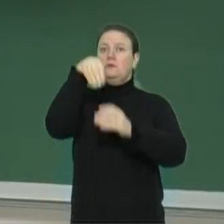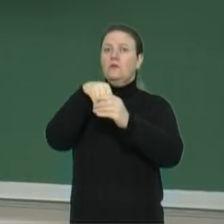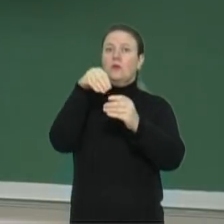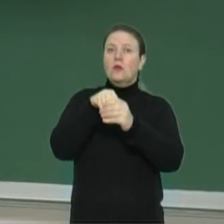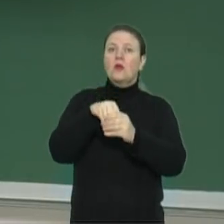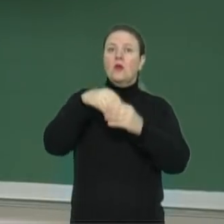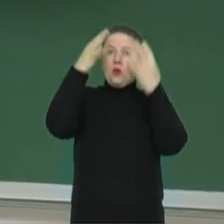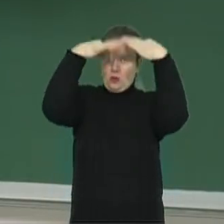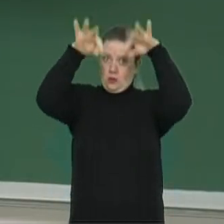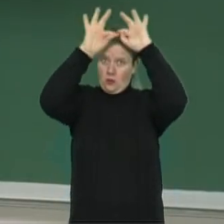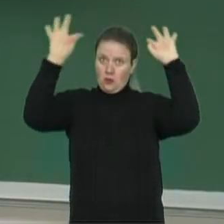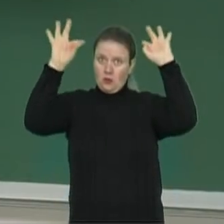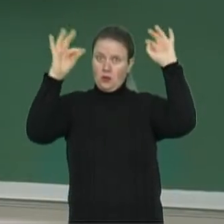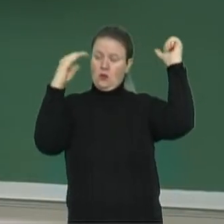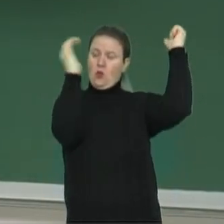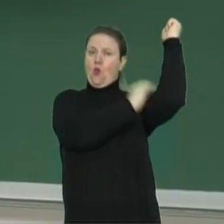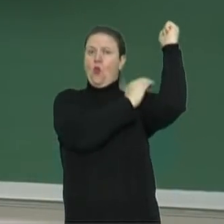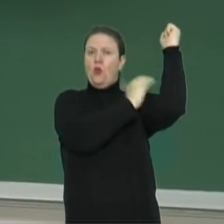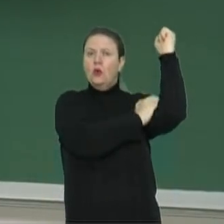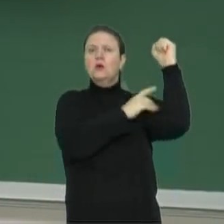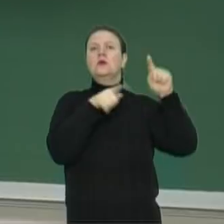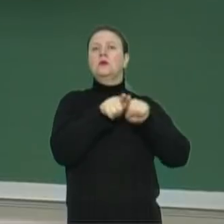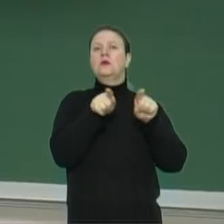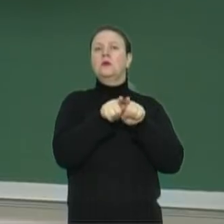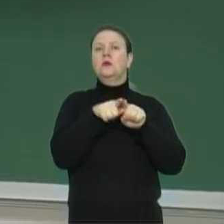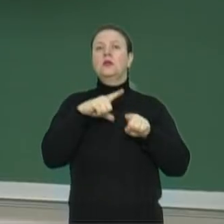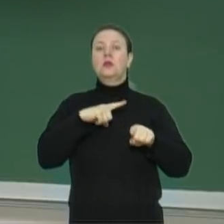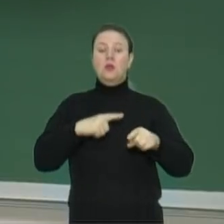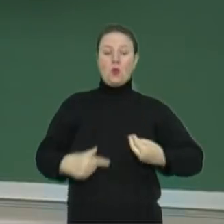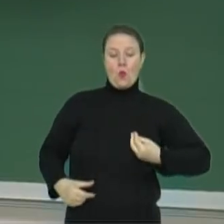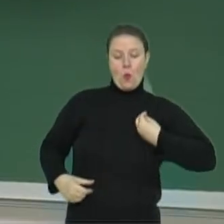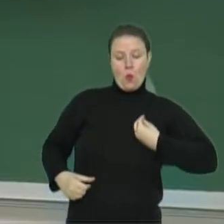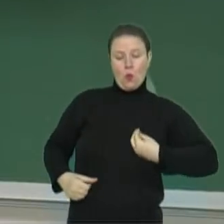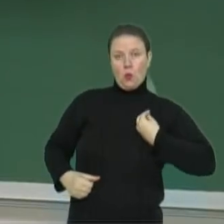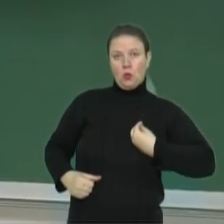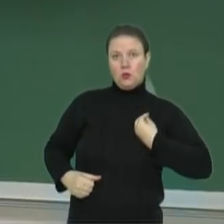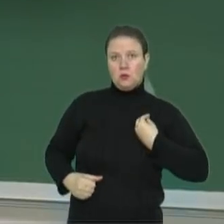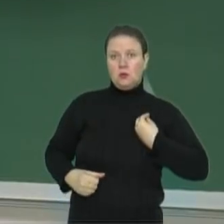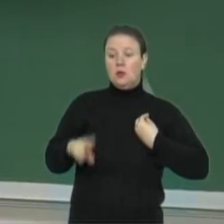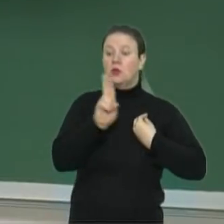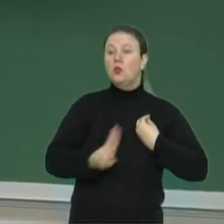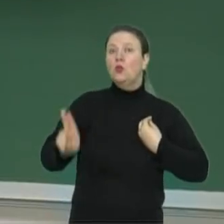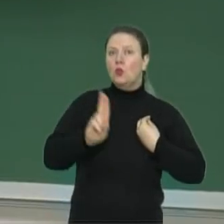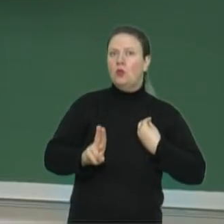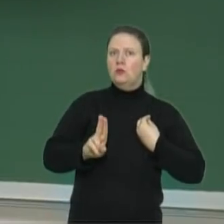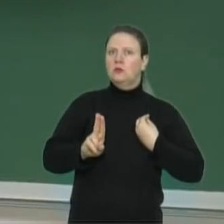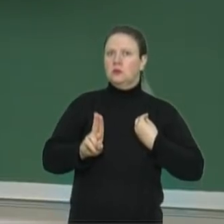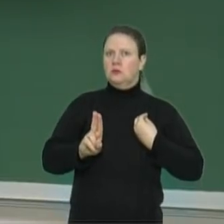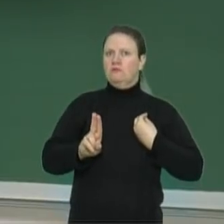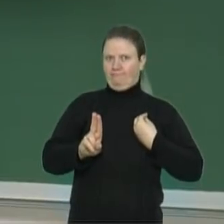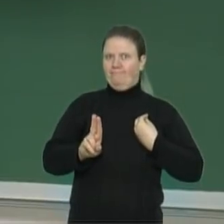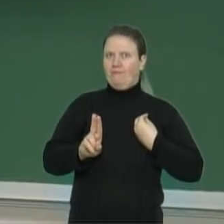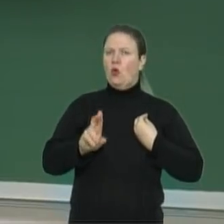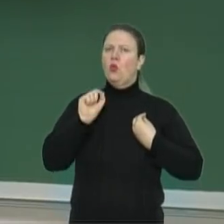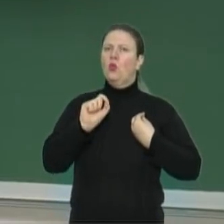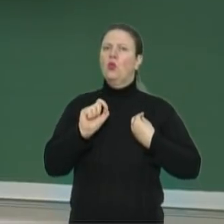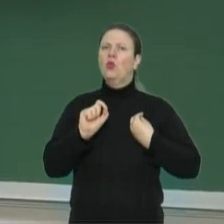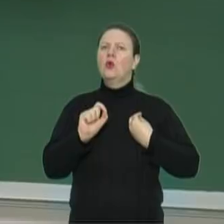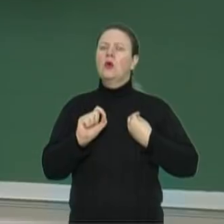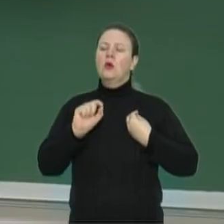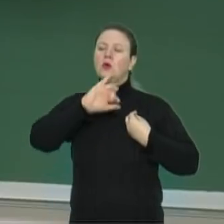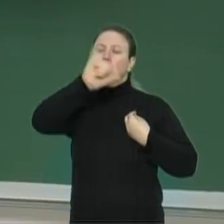de Beauvoir, nós temos também a teoria existencialista. Ela usa o existencialismo para justificar,